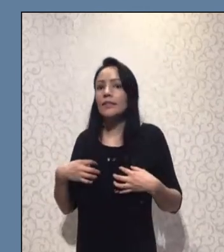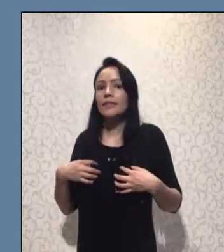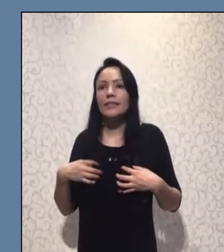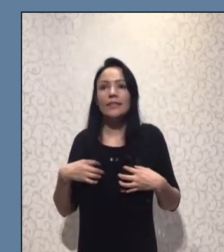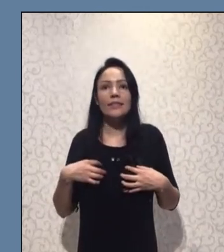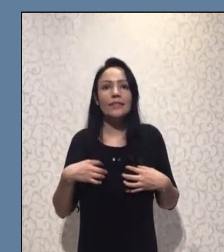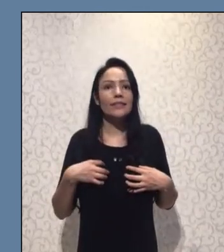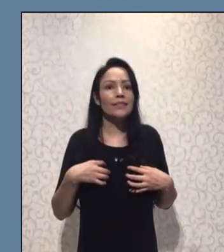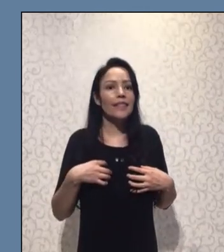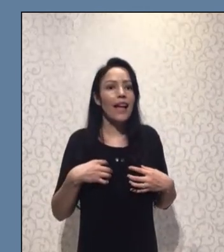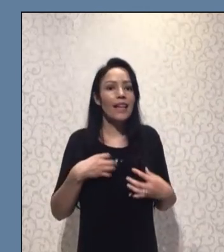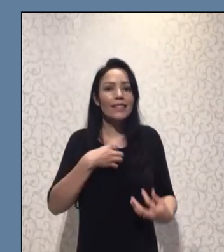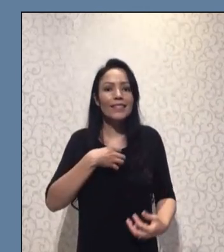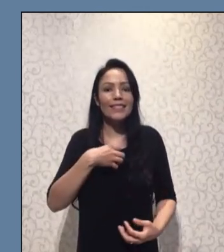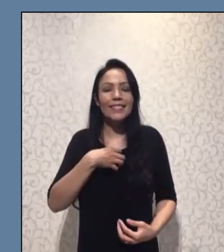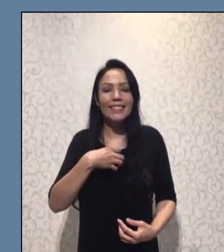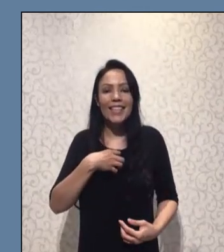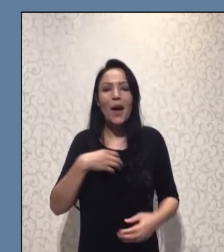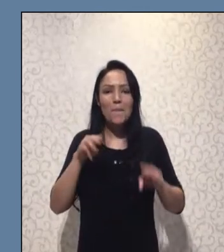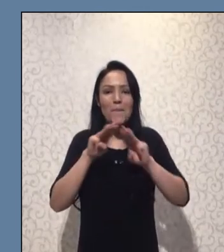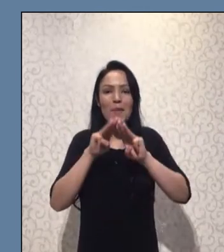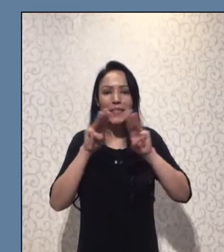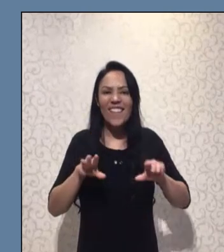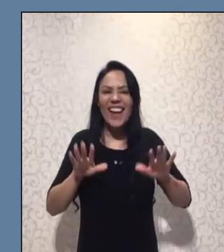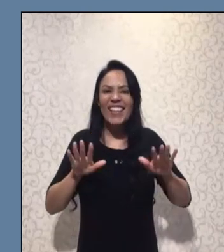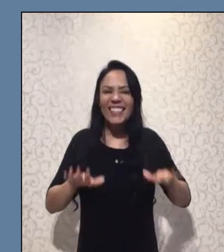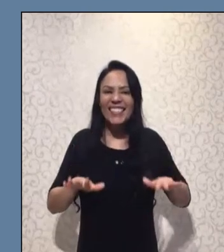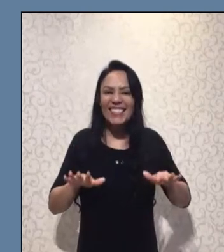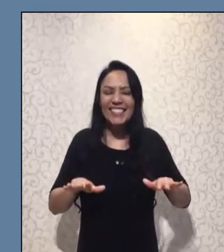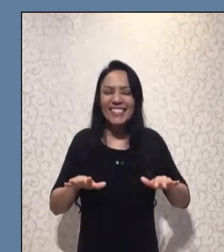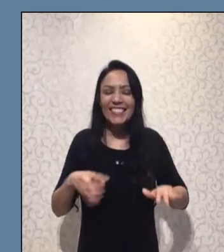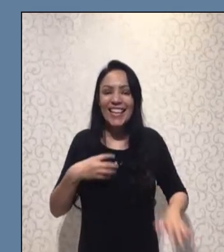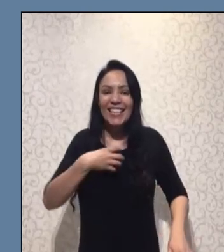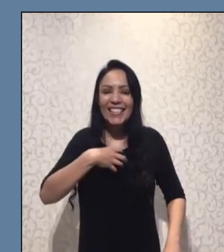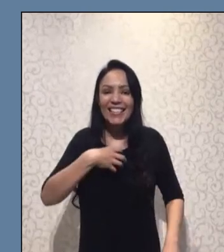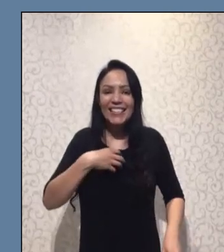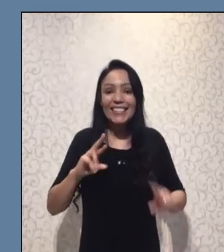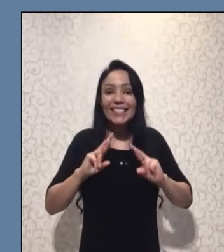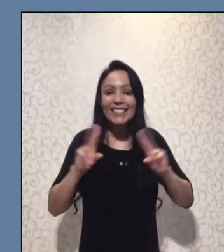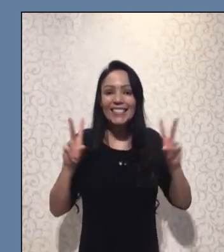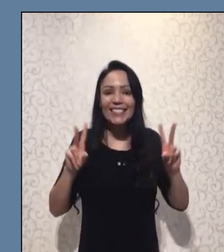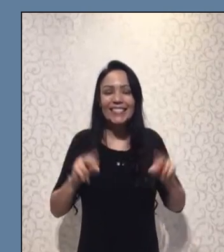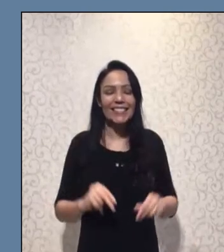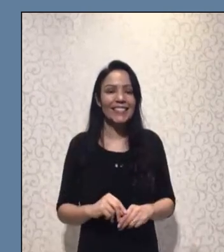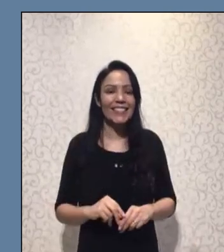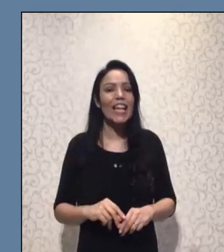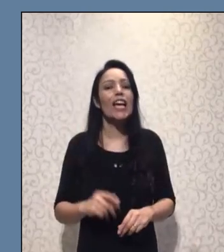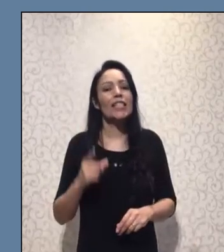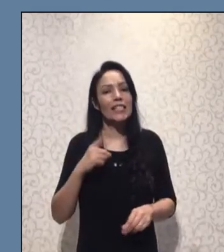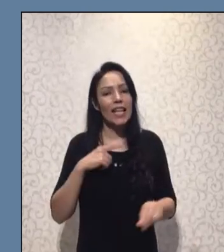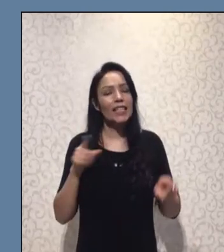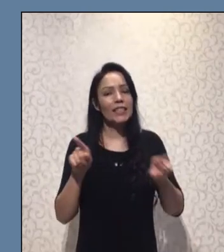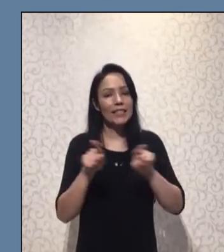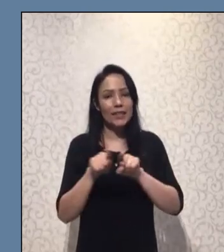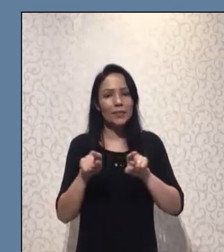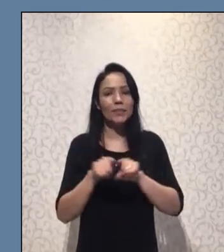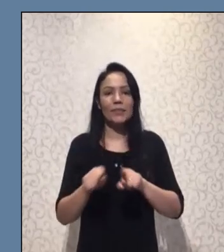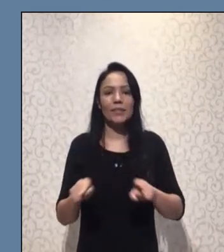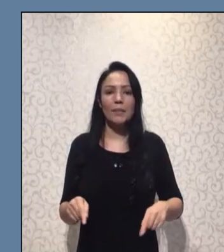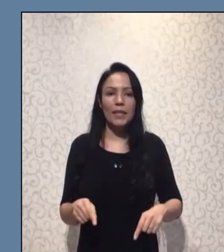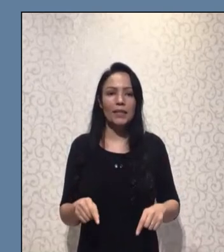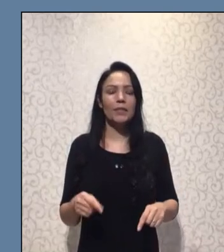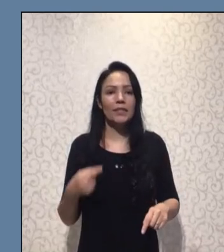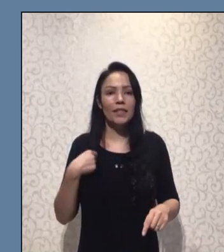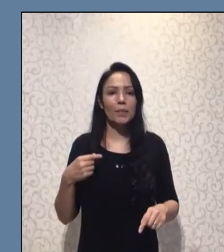que eu acho que o museu dá mesmo isso. Mas, ao mesmo tempo, tem você estar olhando uma obra com alguém do lado,